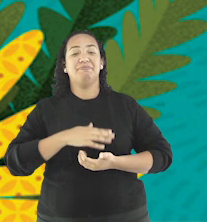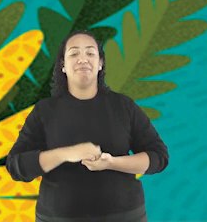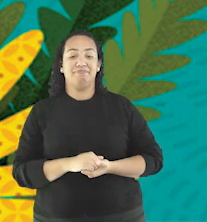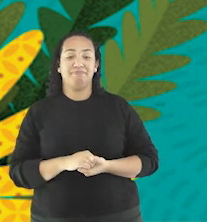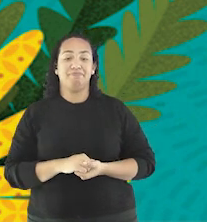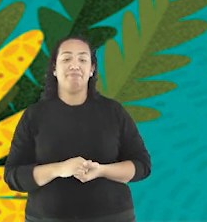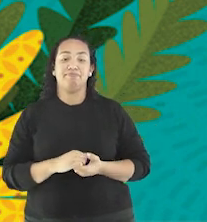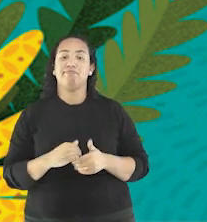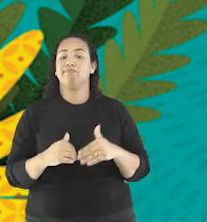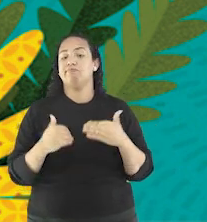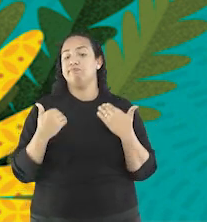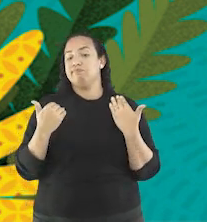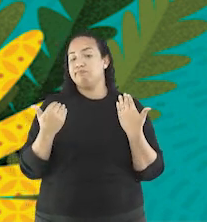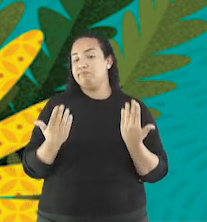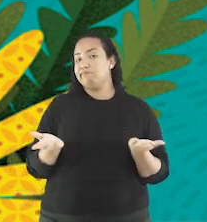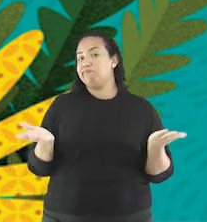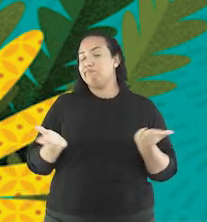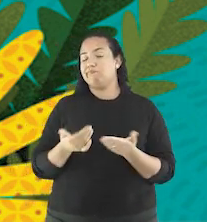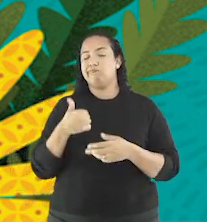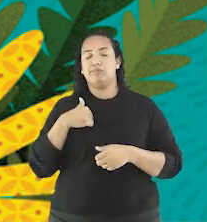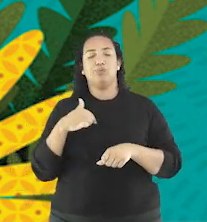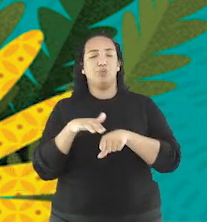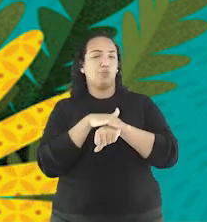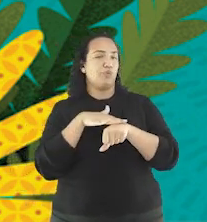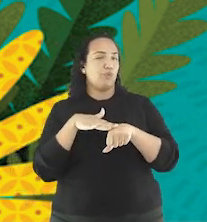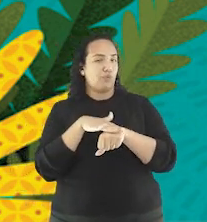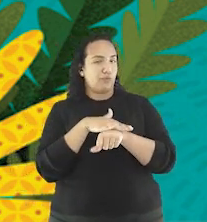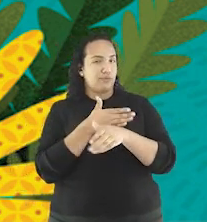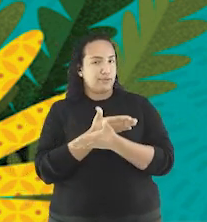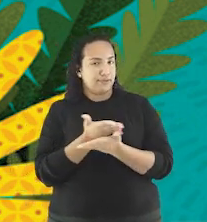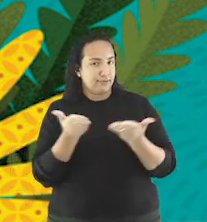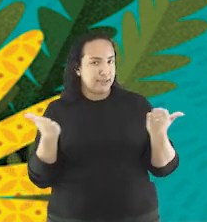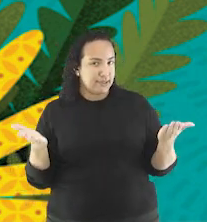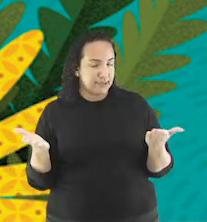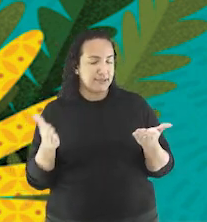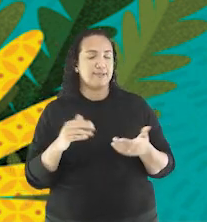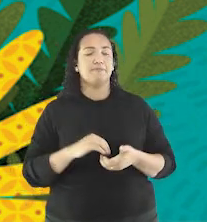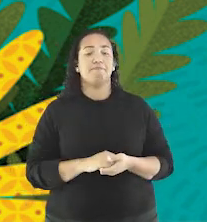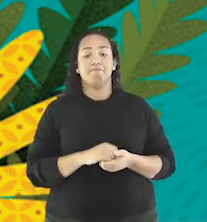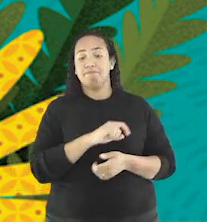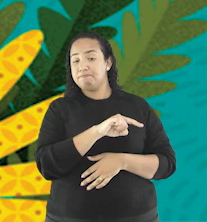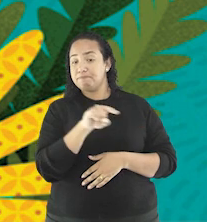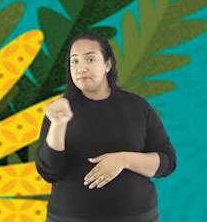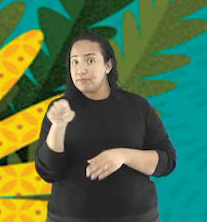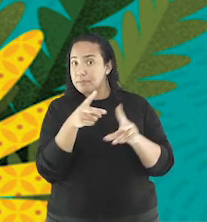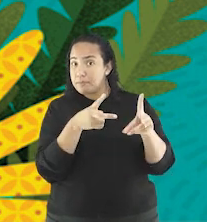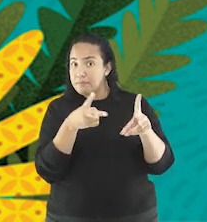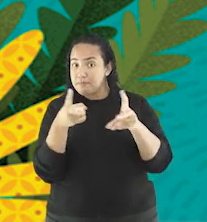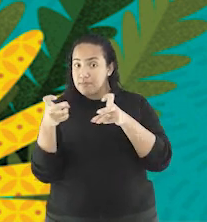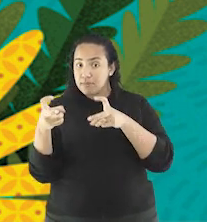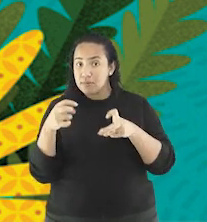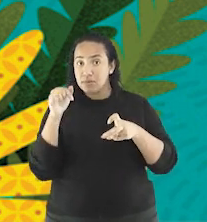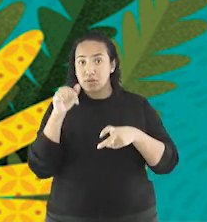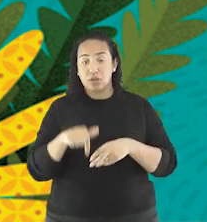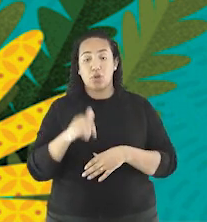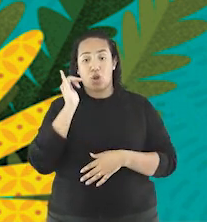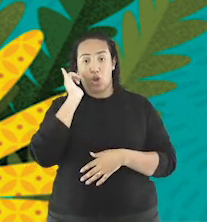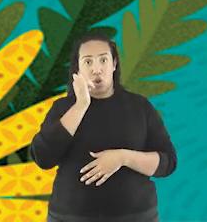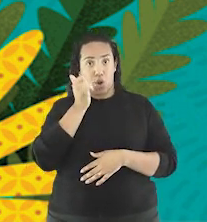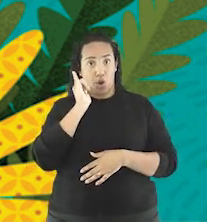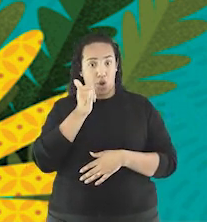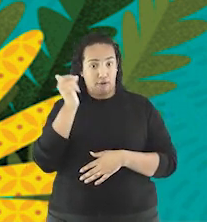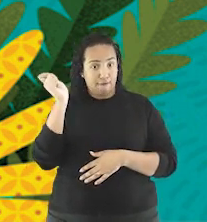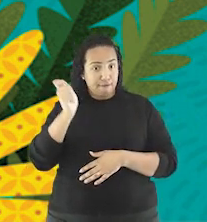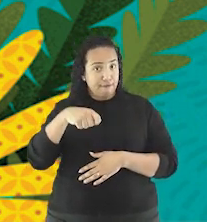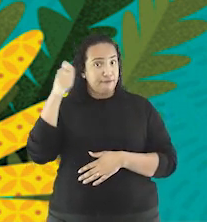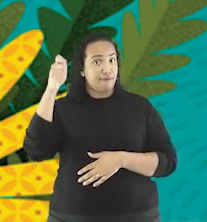Agora, quero bater um papo com vocês. Vocês perceberam que nesse conto de fadas